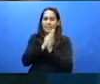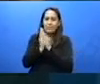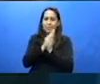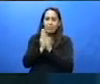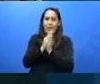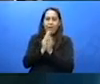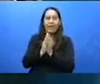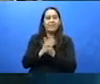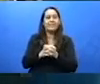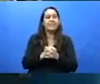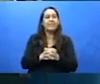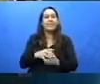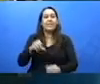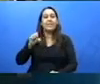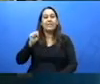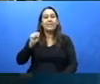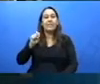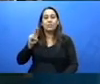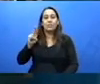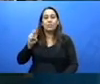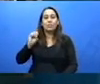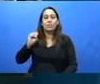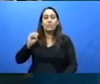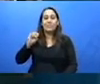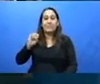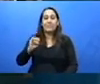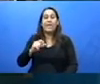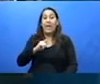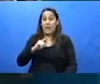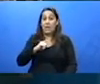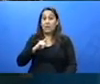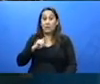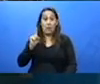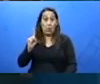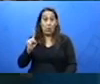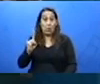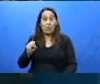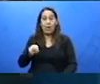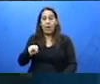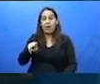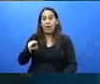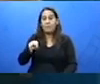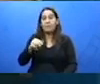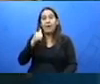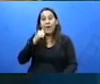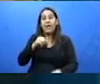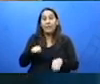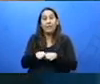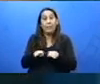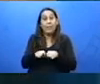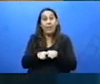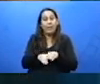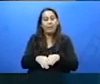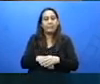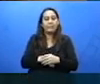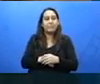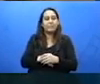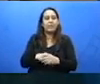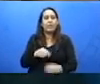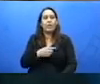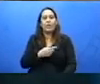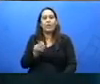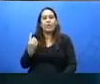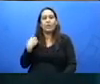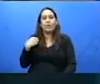boneca. Suzys. Então ela tinha uma Suzy e a irmã dela também tinha outra. Nossas